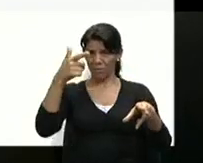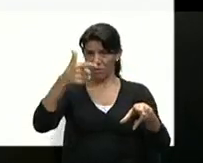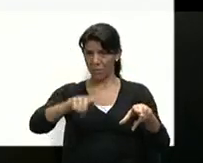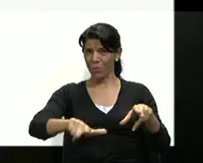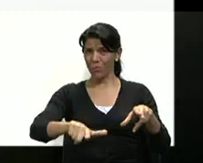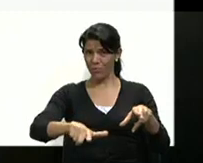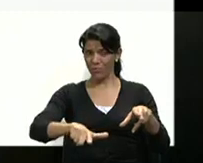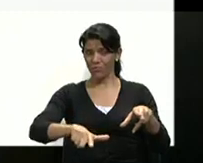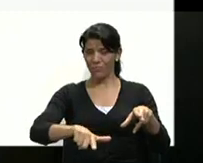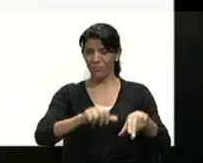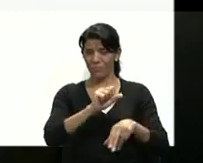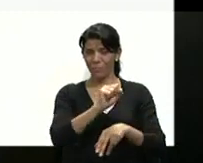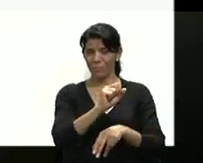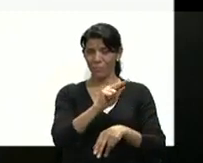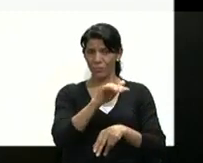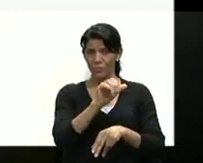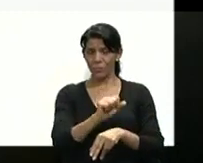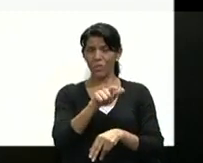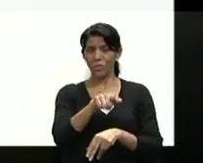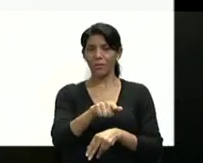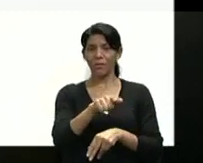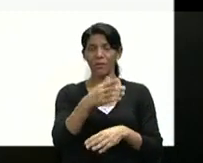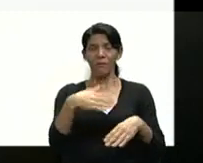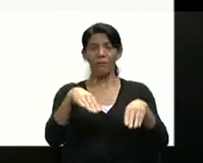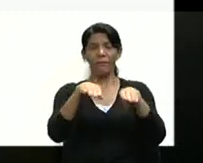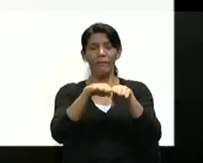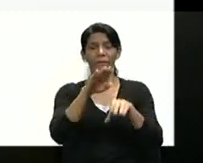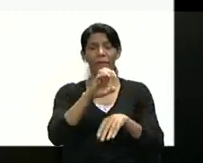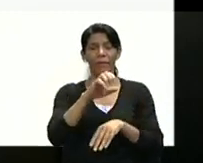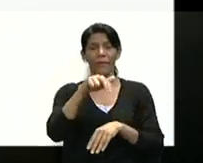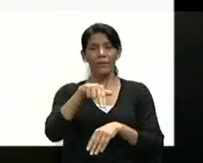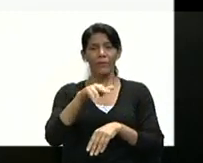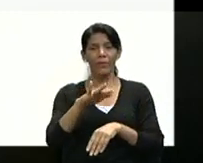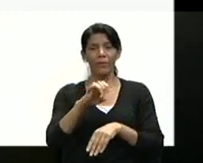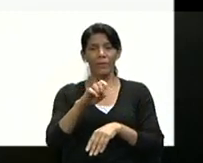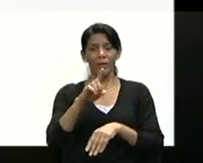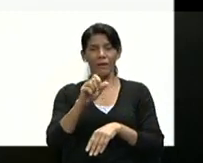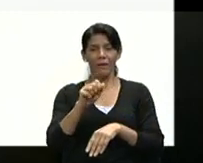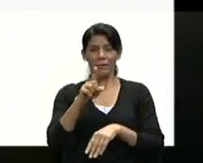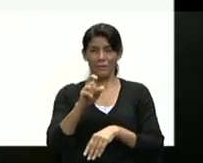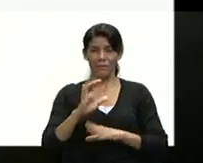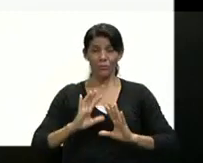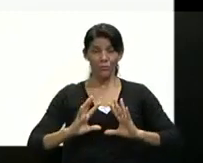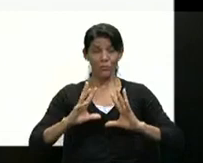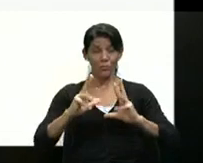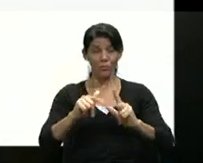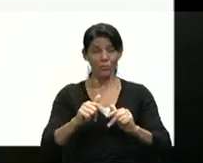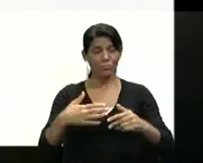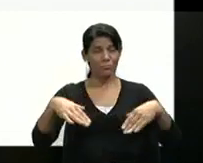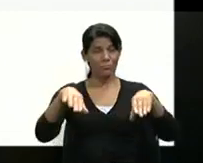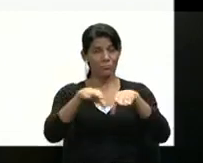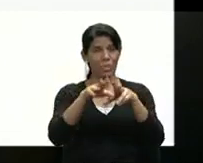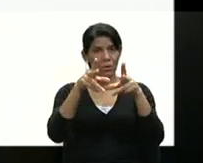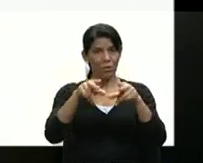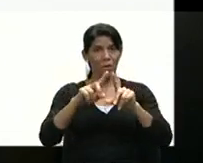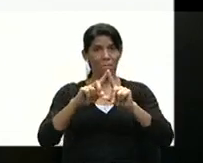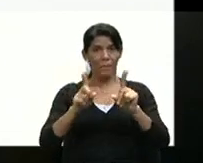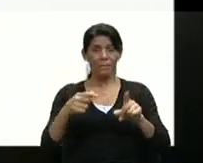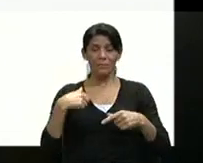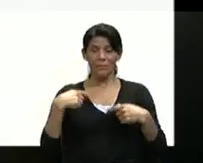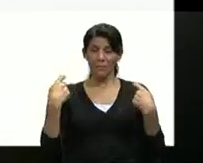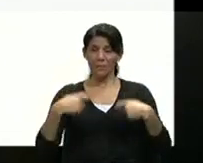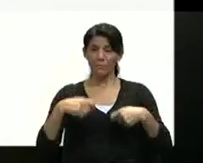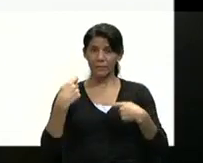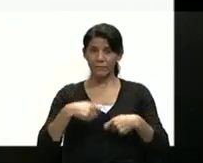no Sistema Único de Saúde, que é a equidade. Todos terão o mesmo acesso, porém aqueles que